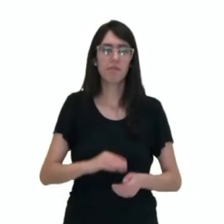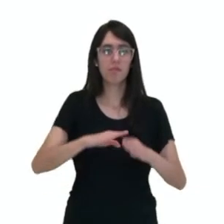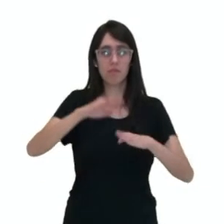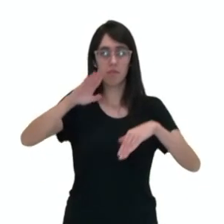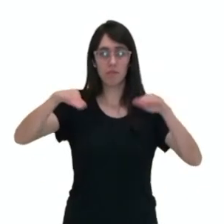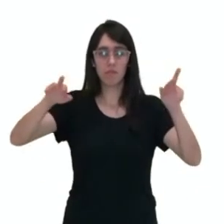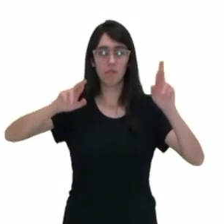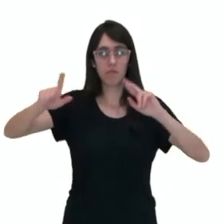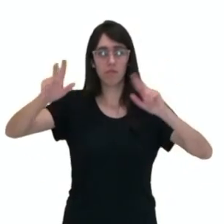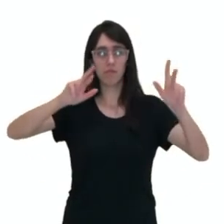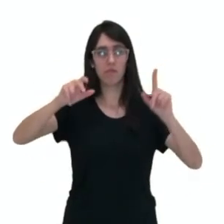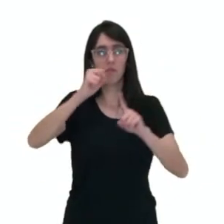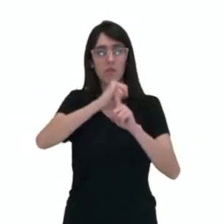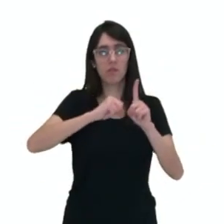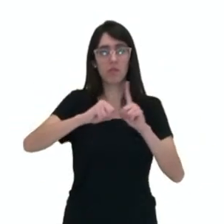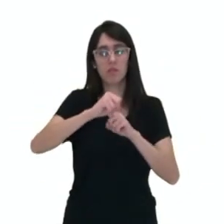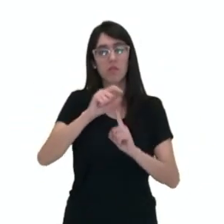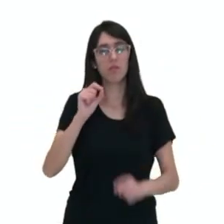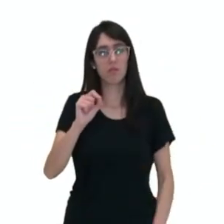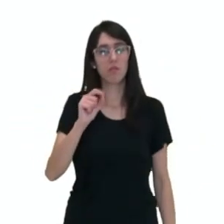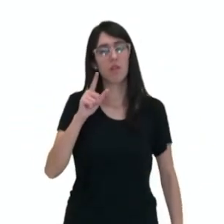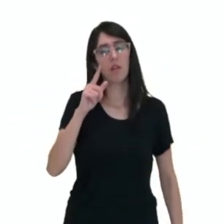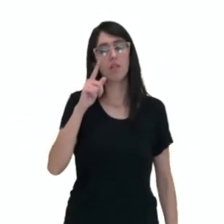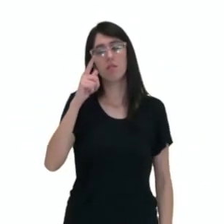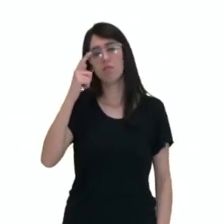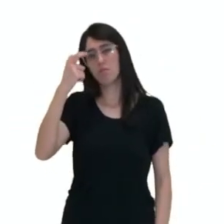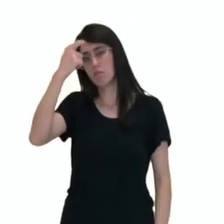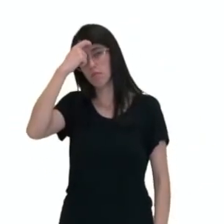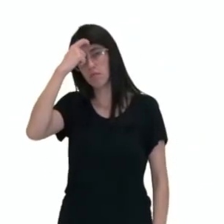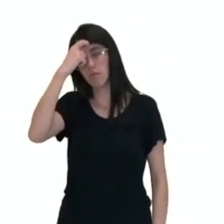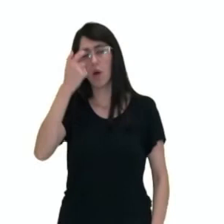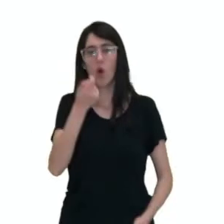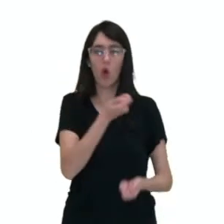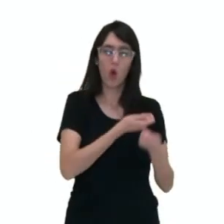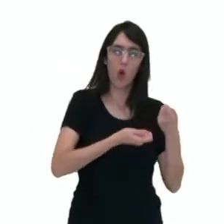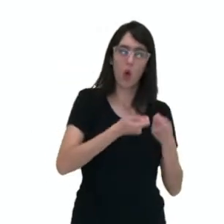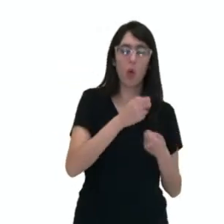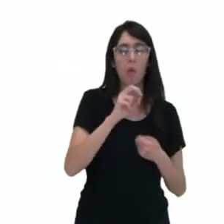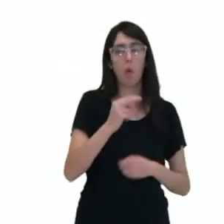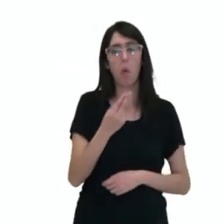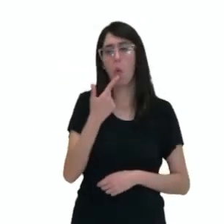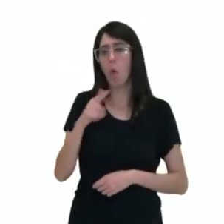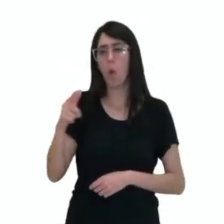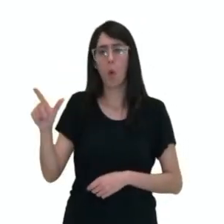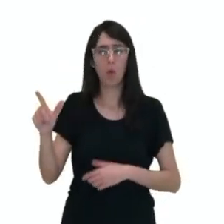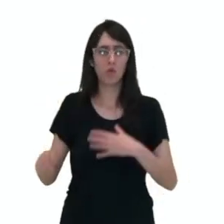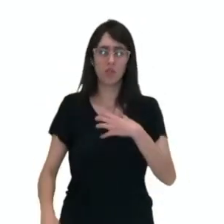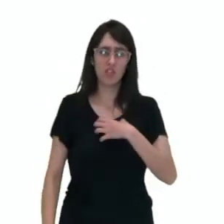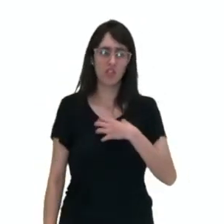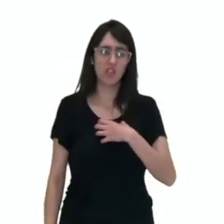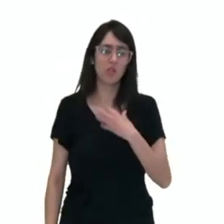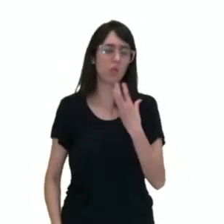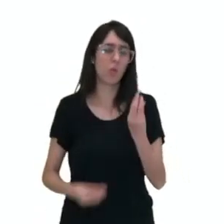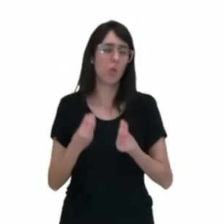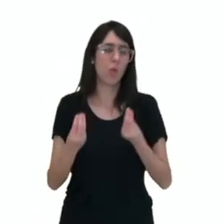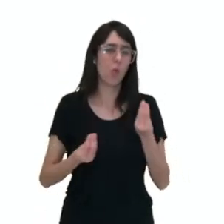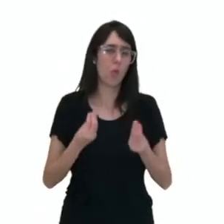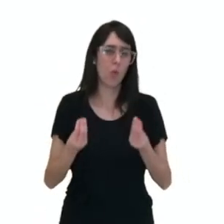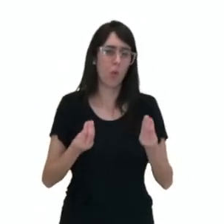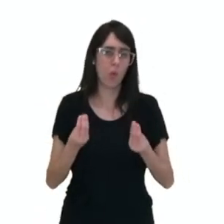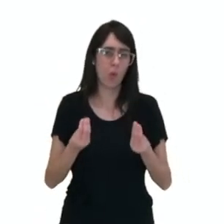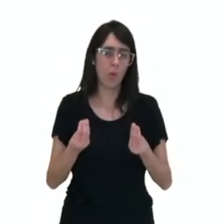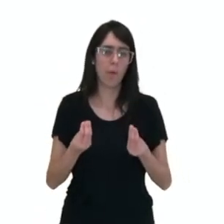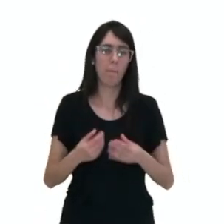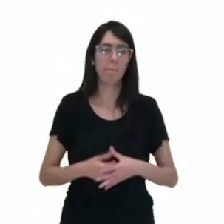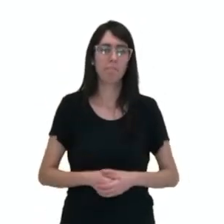social, seja ela intelectual, econômica ou sob qualquer outra forma, ela se materializa, ela se mostra